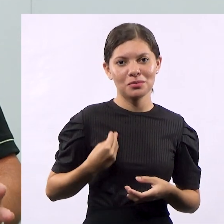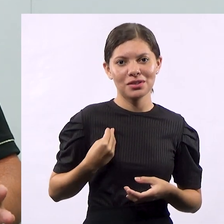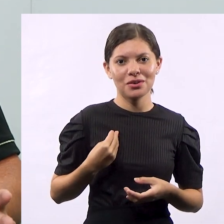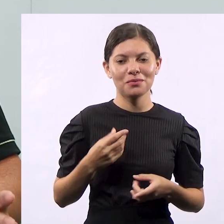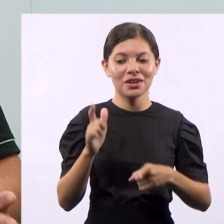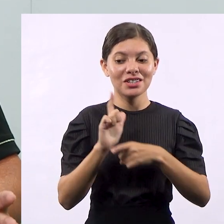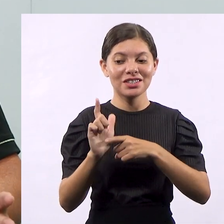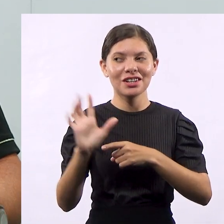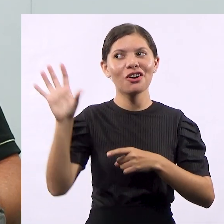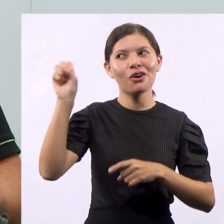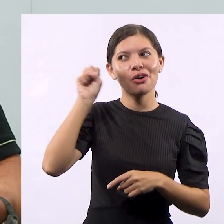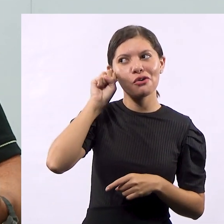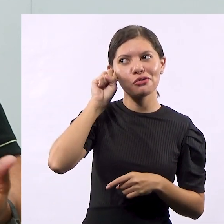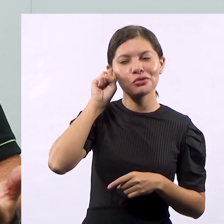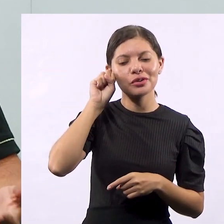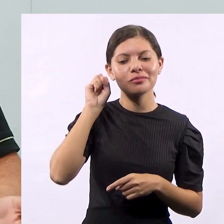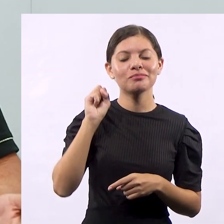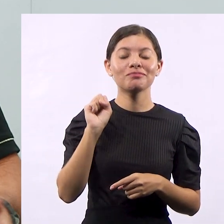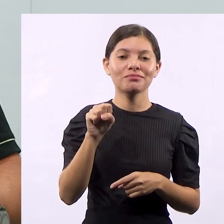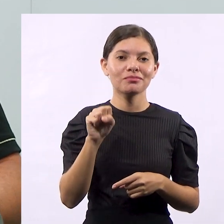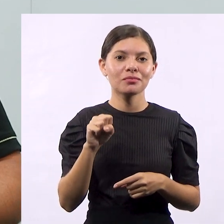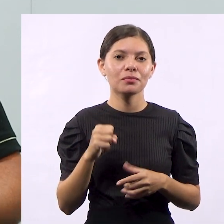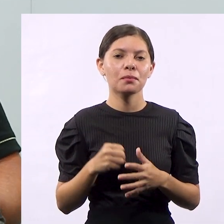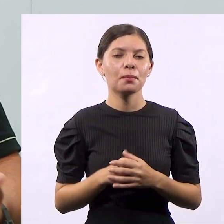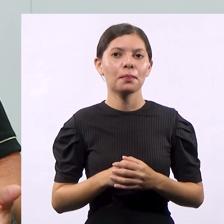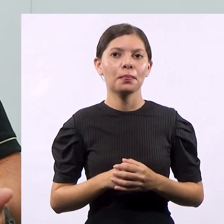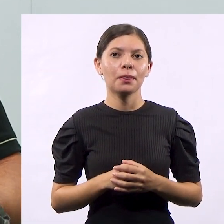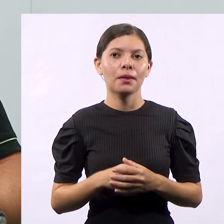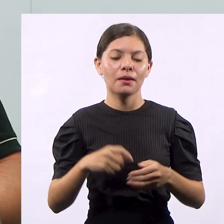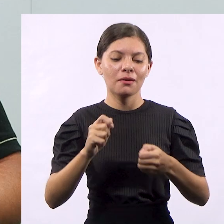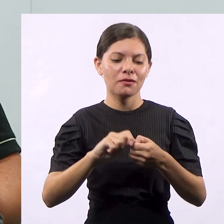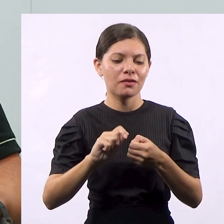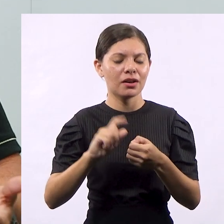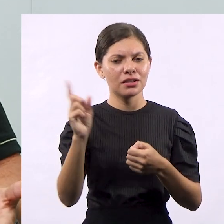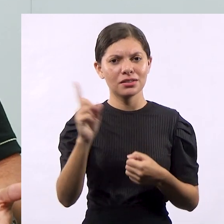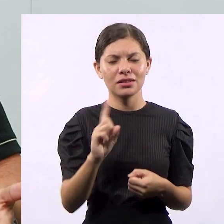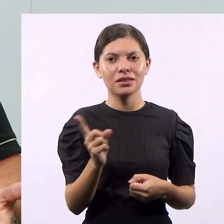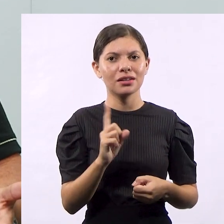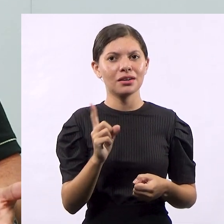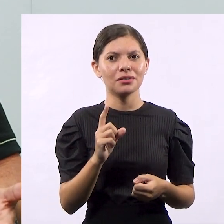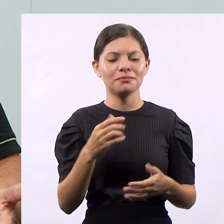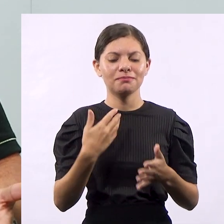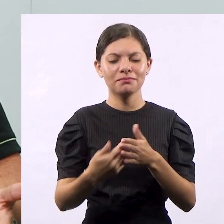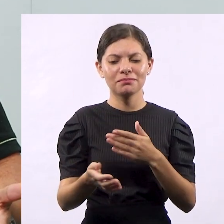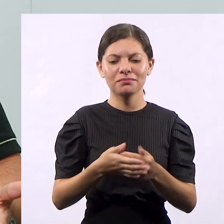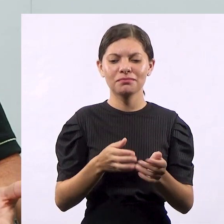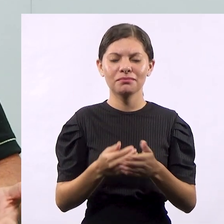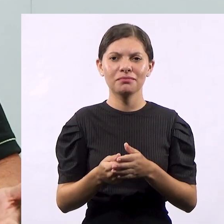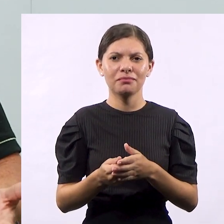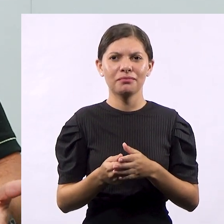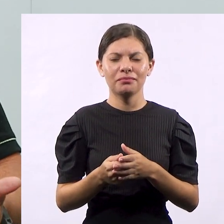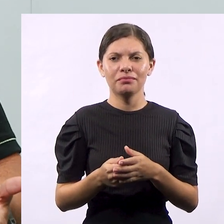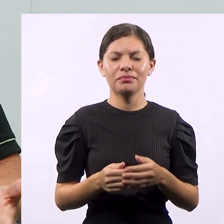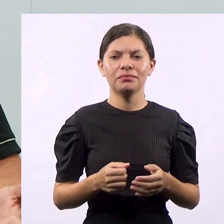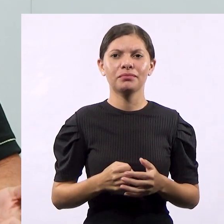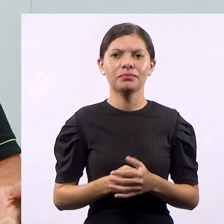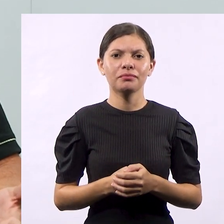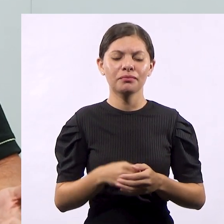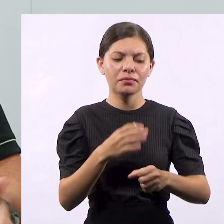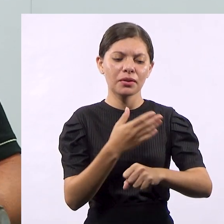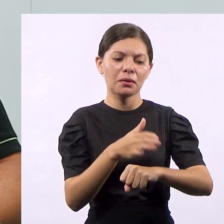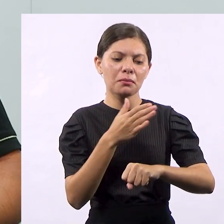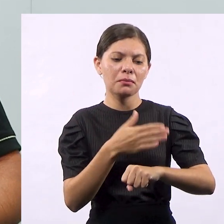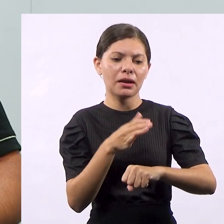que ouve, mas que de fato não pratica, não leva em conta o que os colegas, né, o que os servidores, o que os